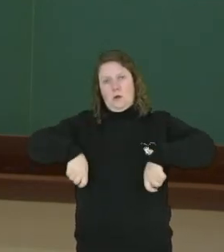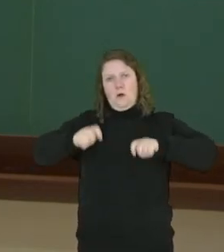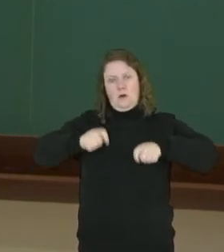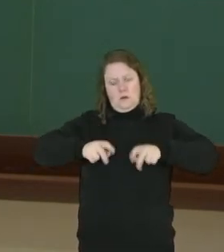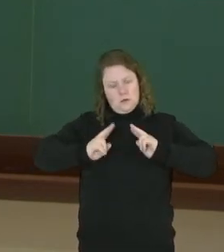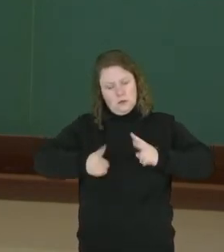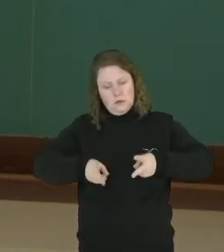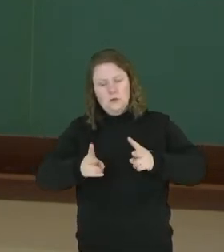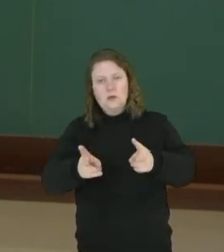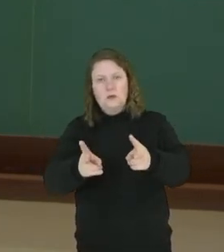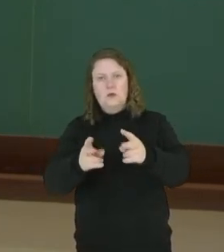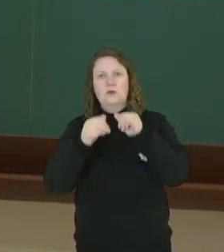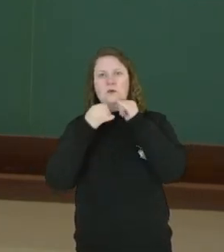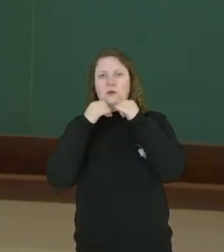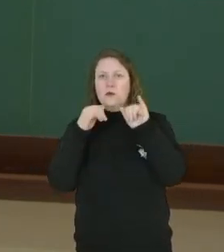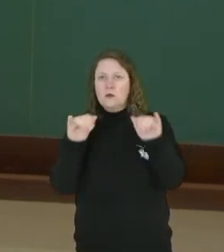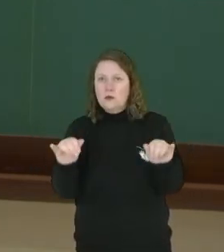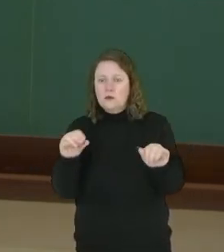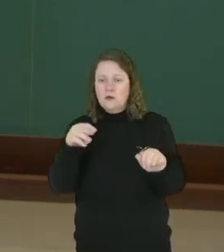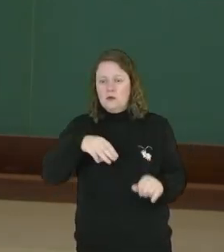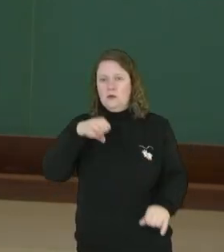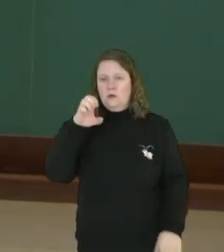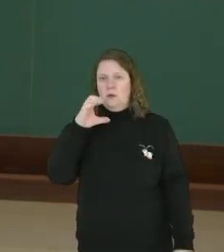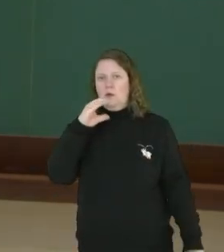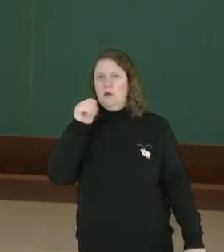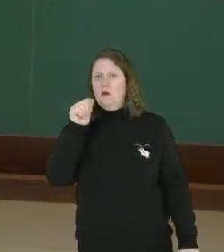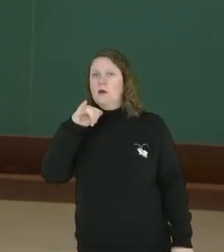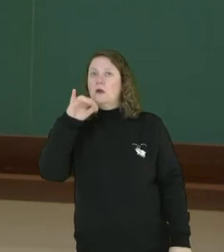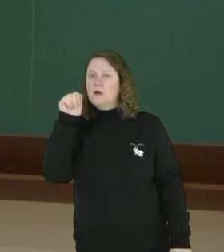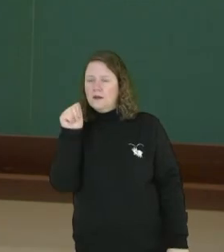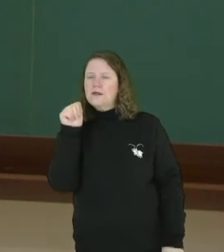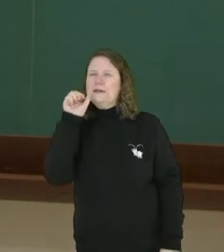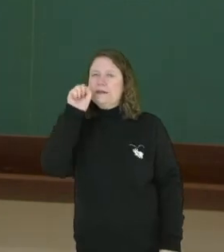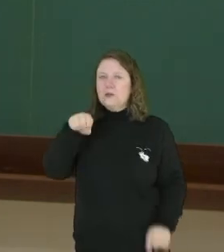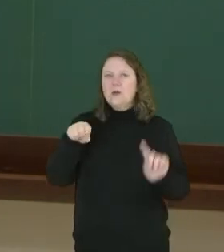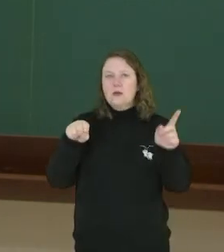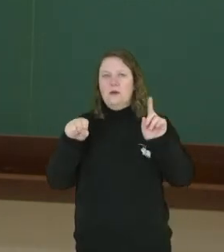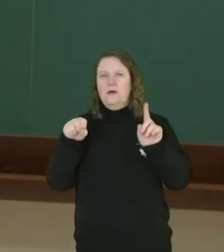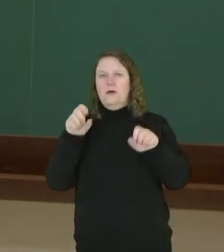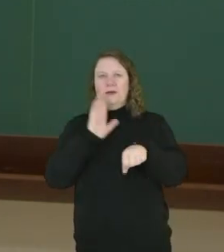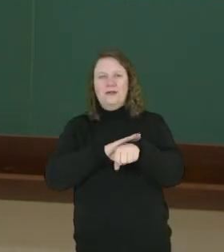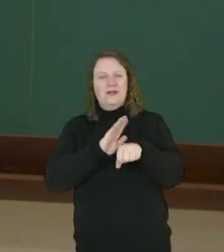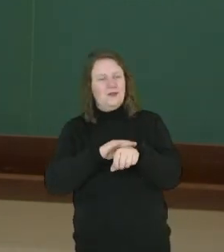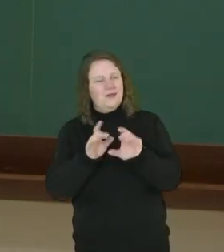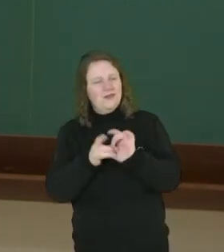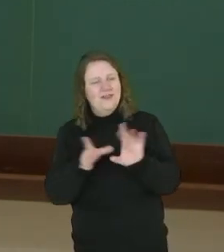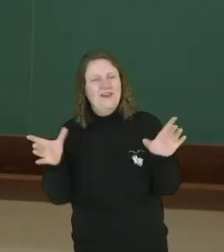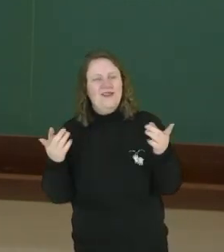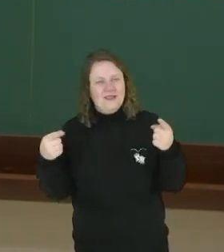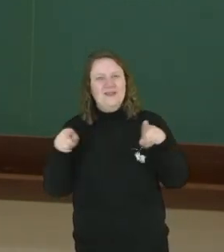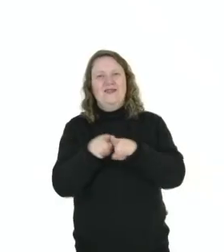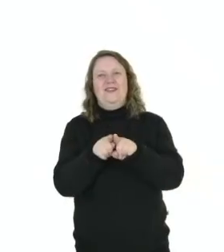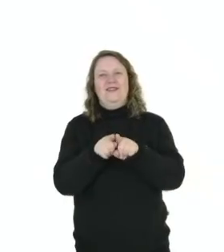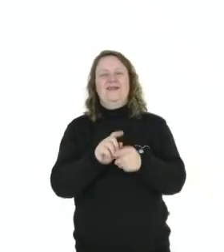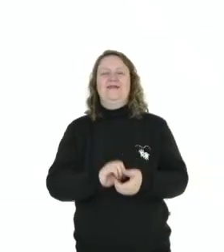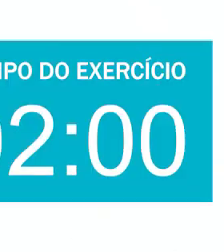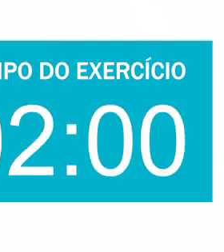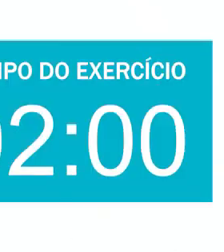uma conservação da energia mecânica? Eu vou dar um tempinho para vocês poderem pensar nisso e daqui a pouco a gente volta para responder.